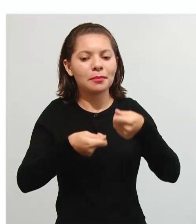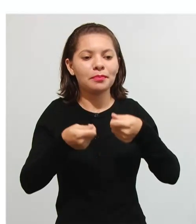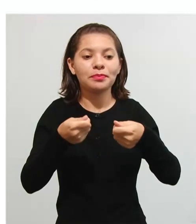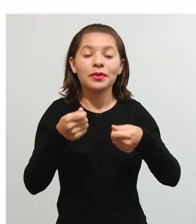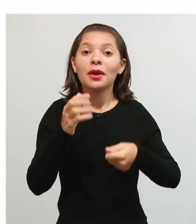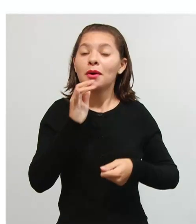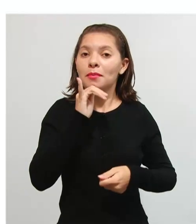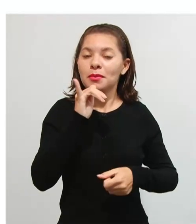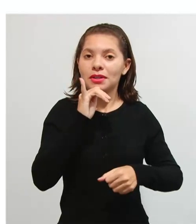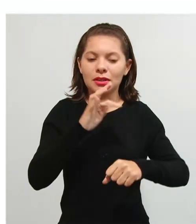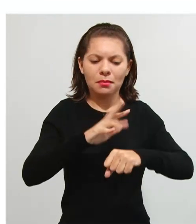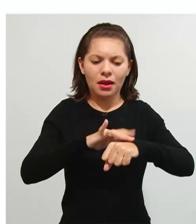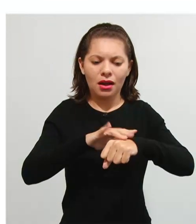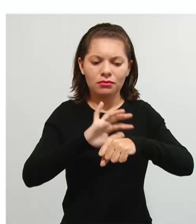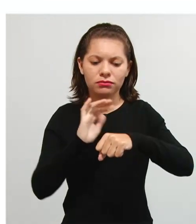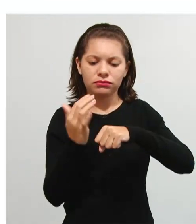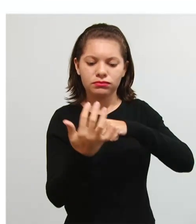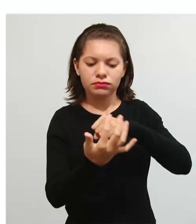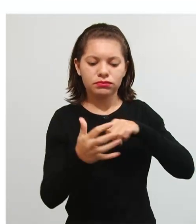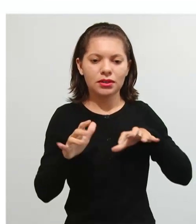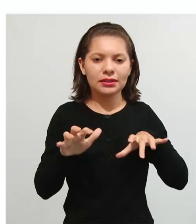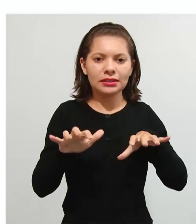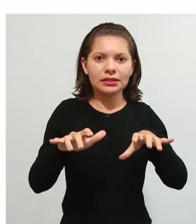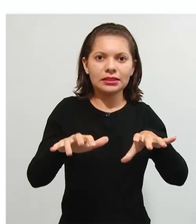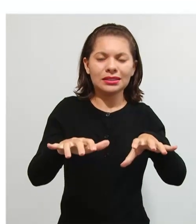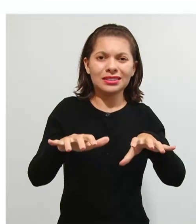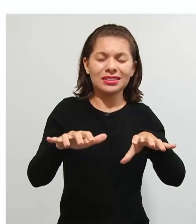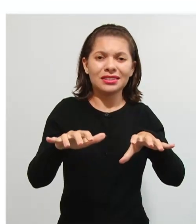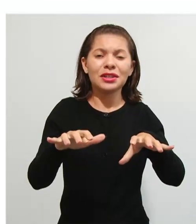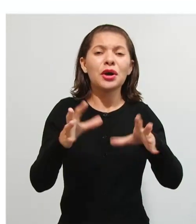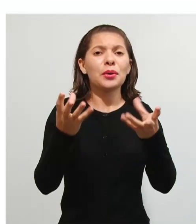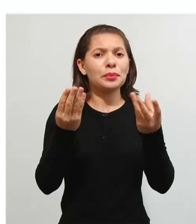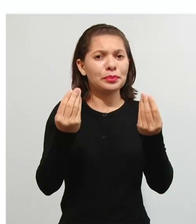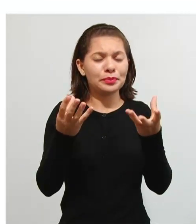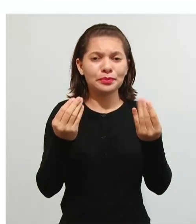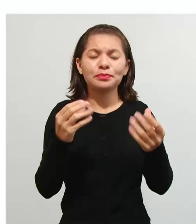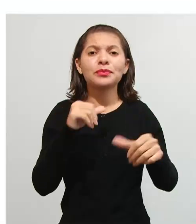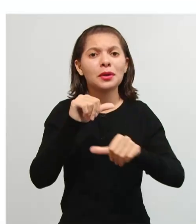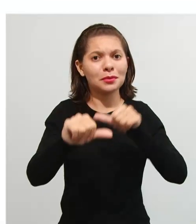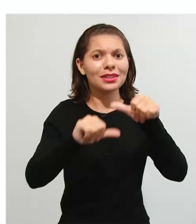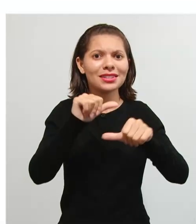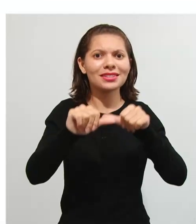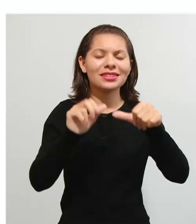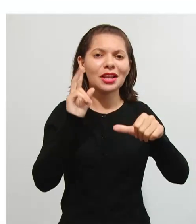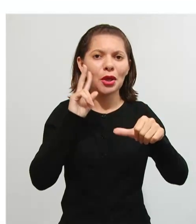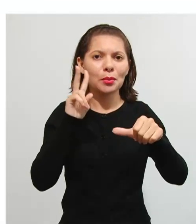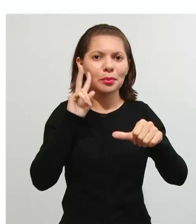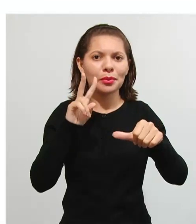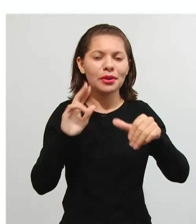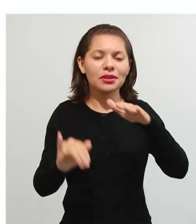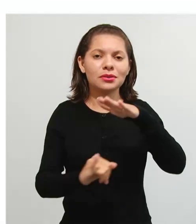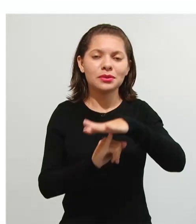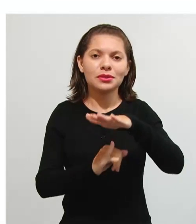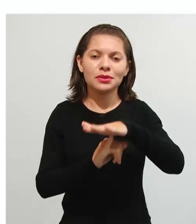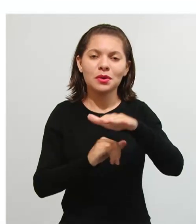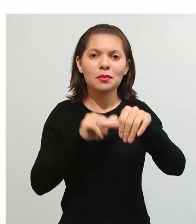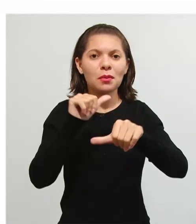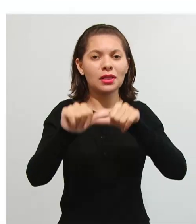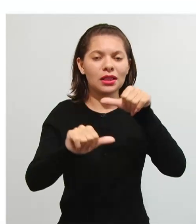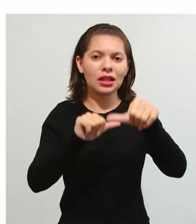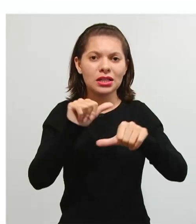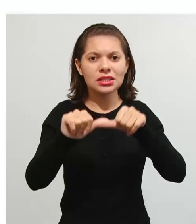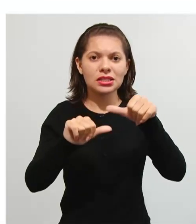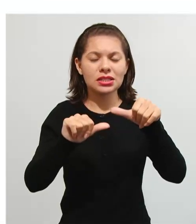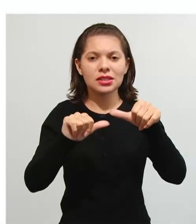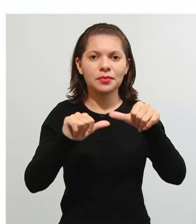pandemia da Covid, né? Impôs tantas mudanças na sociedade, mudanças nas organizações, medidas, né,